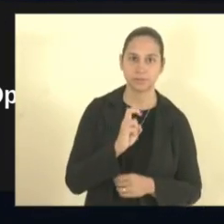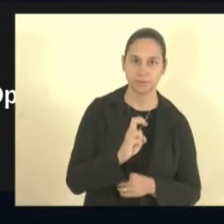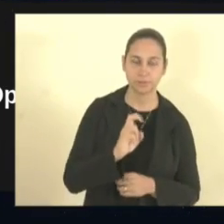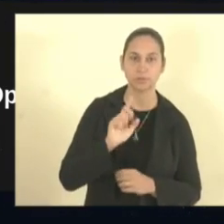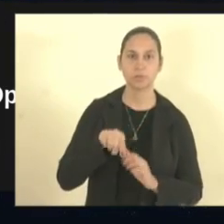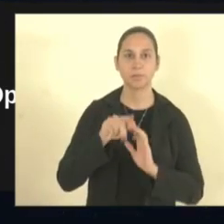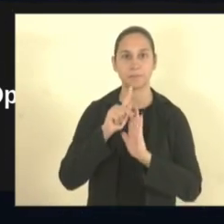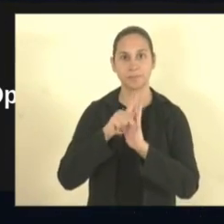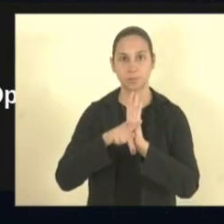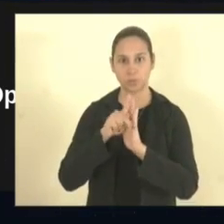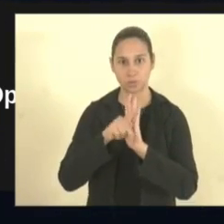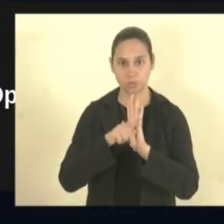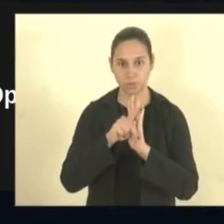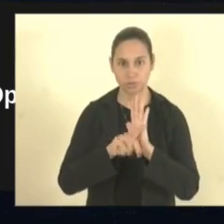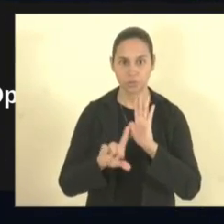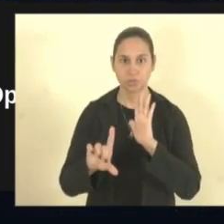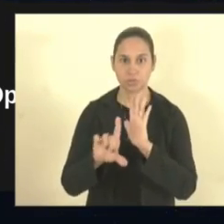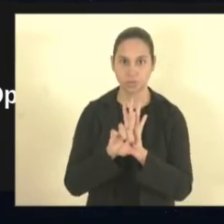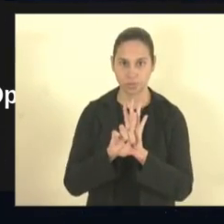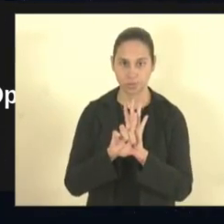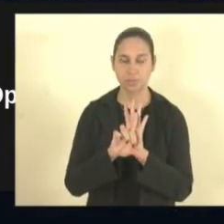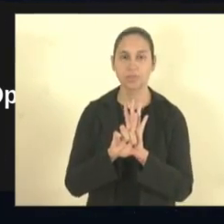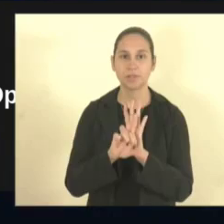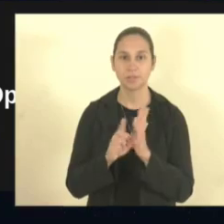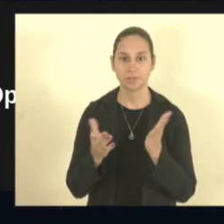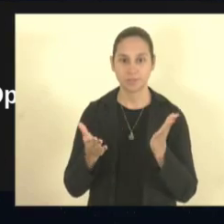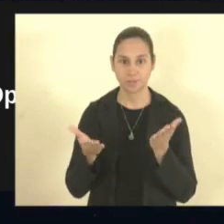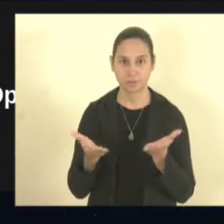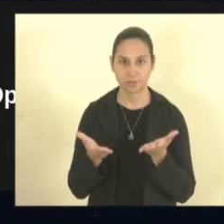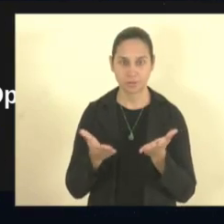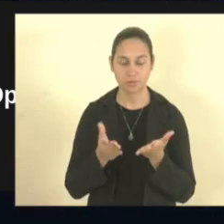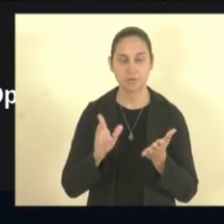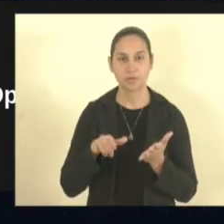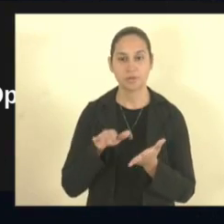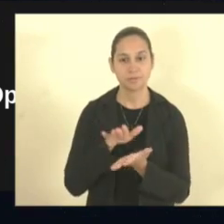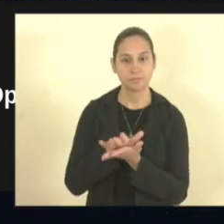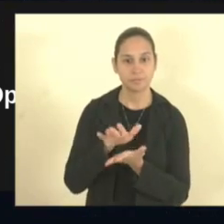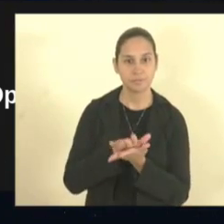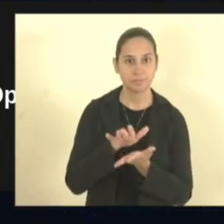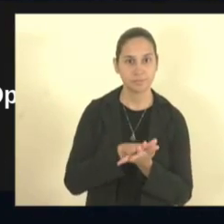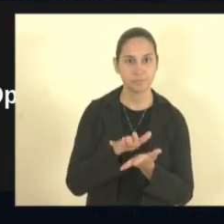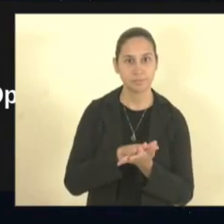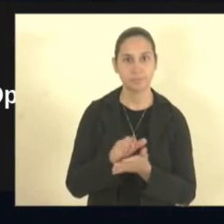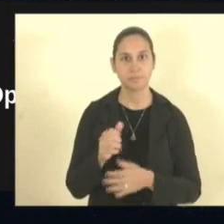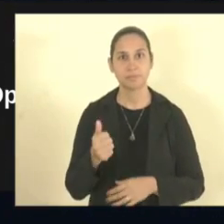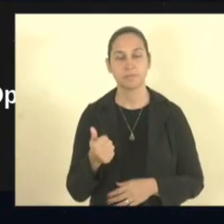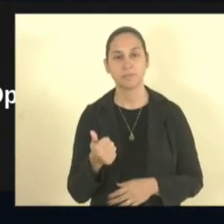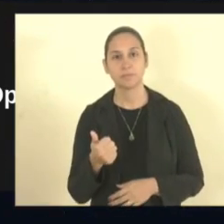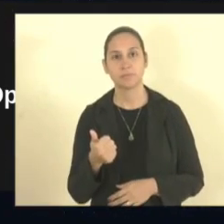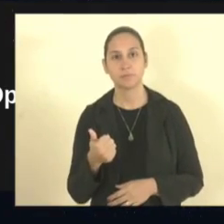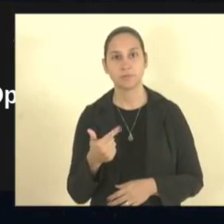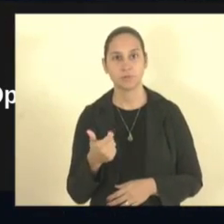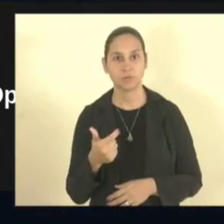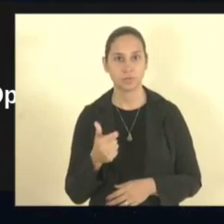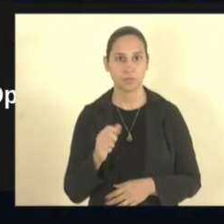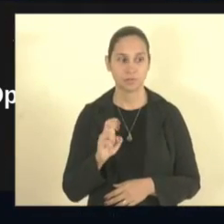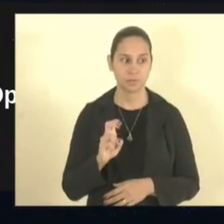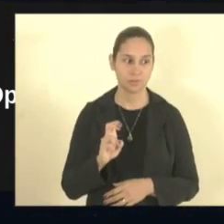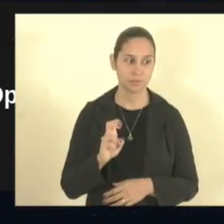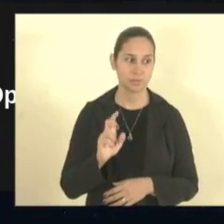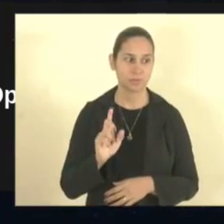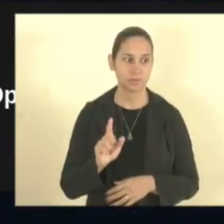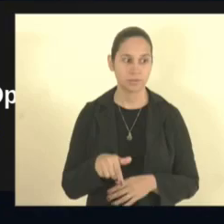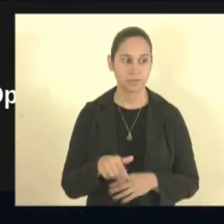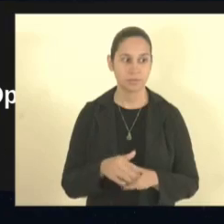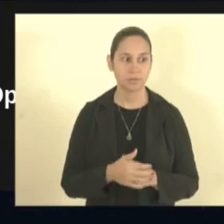das senhoras e senhores deputados para os fins que especificam. O despacho para os itens 2 e 5 é: devolva-se ao autor,